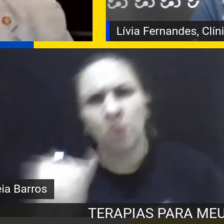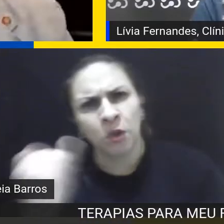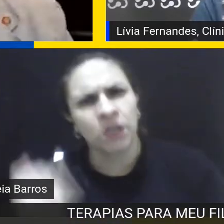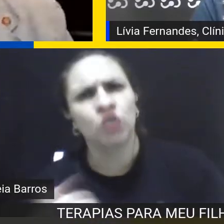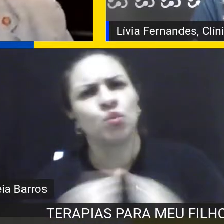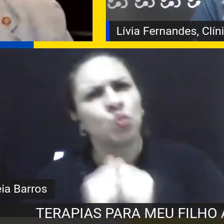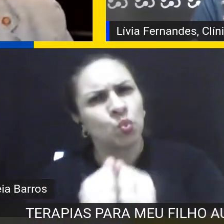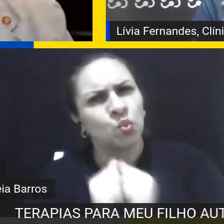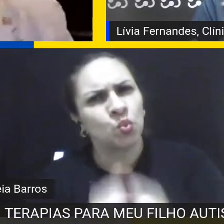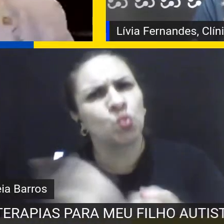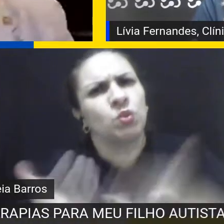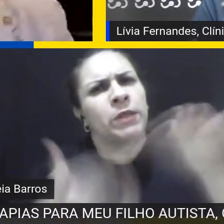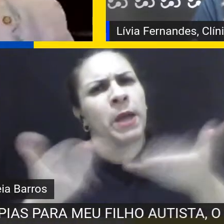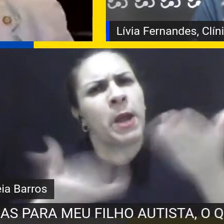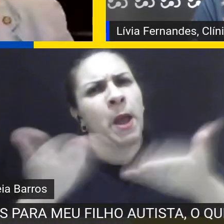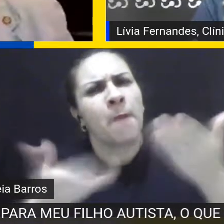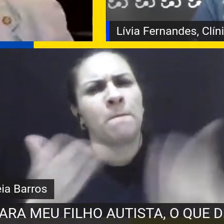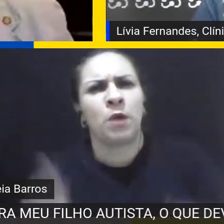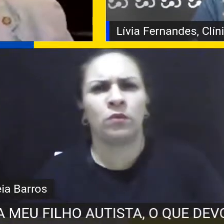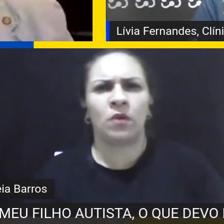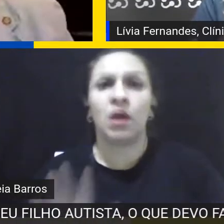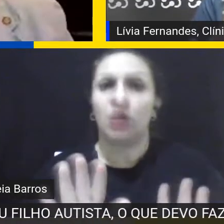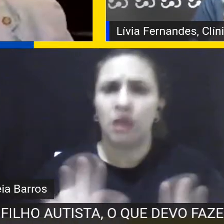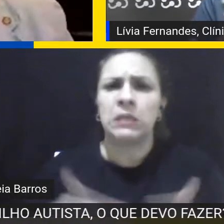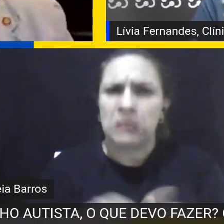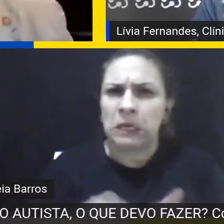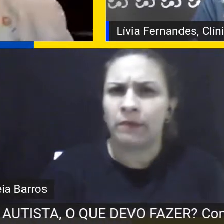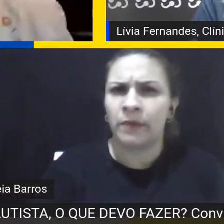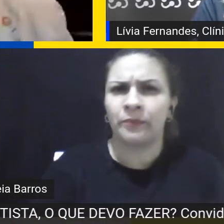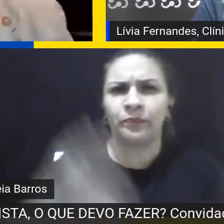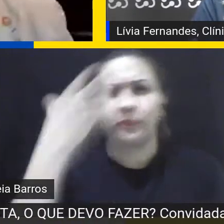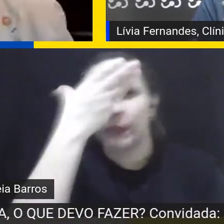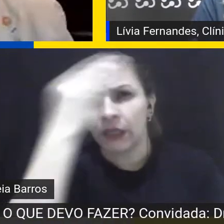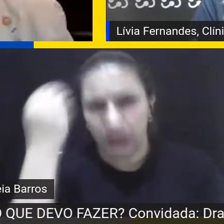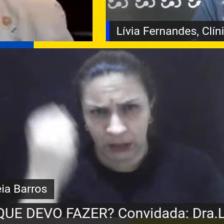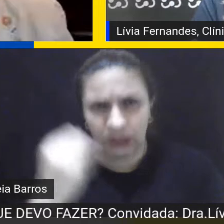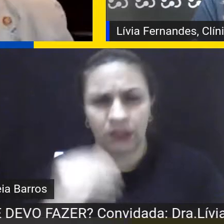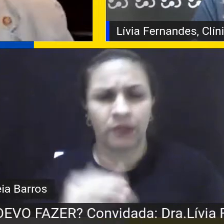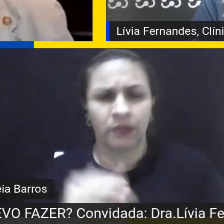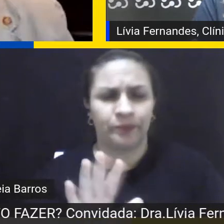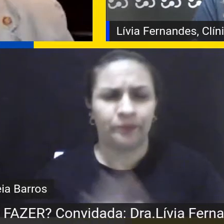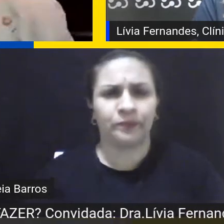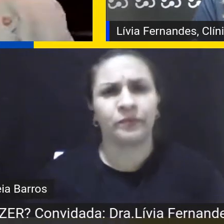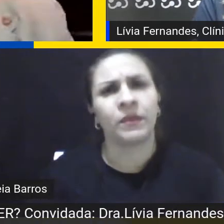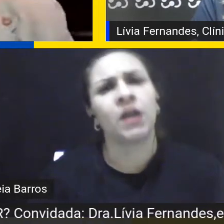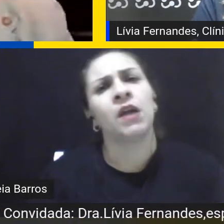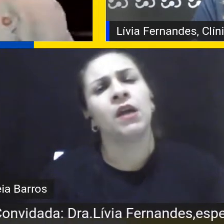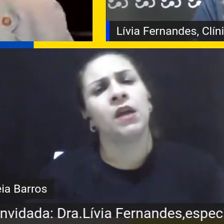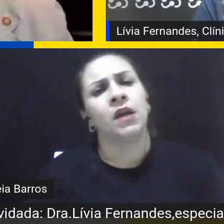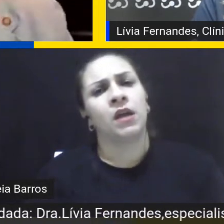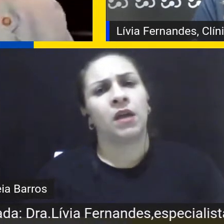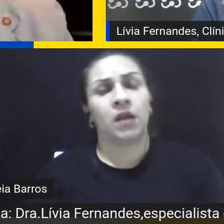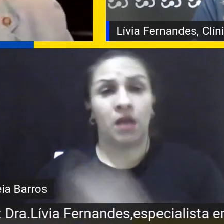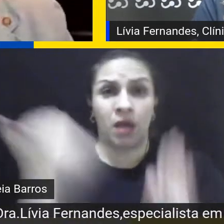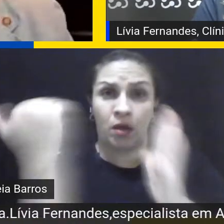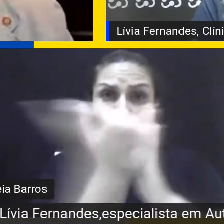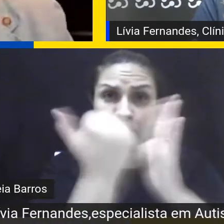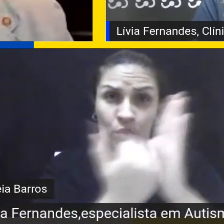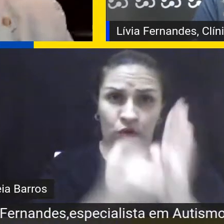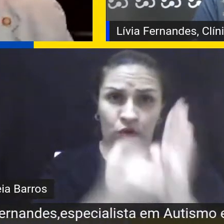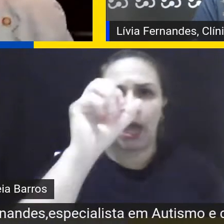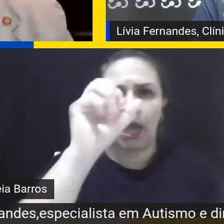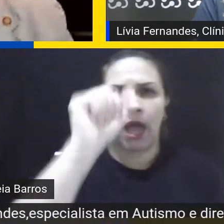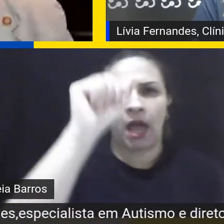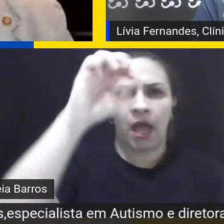acompanhamento terapêutico. Em falar nisso, eu esqueci de falar para vocês também que esse projeto da AMIL da Sul